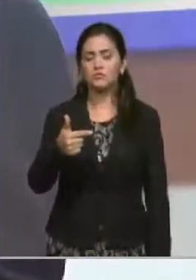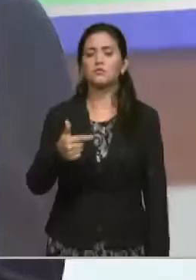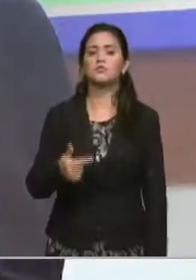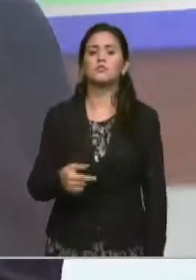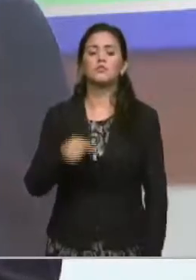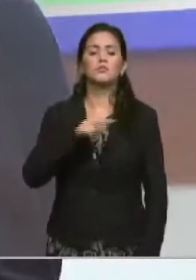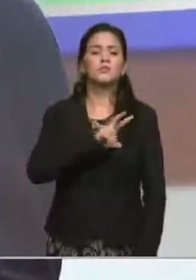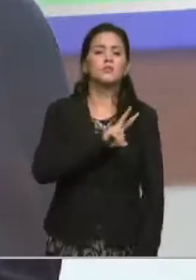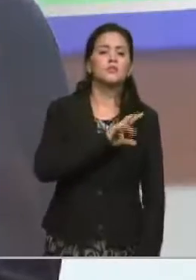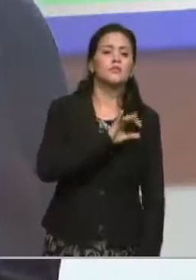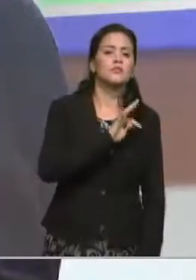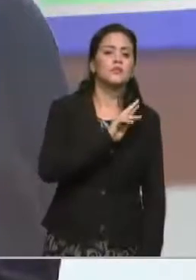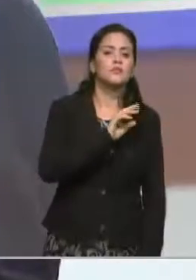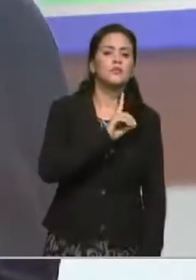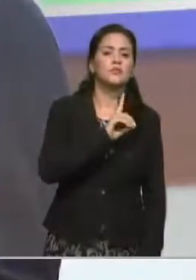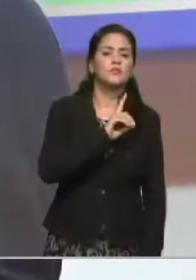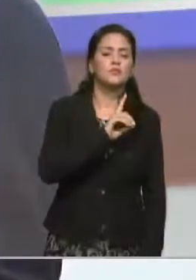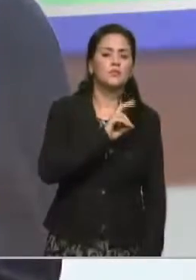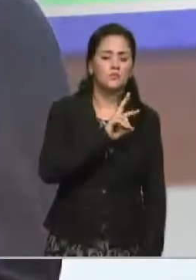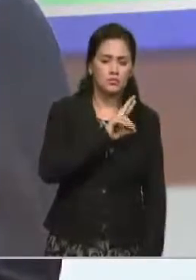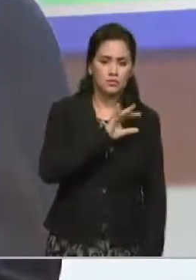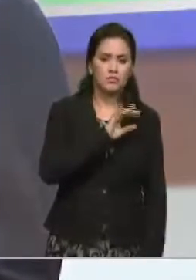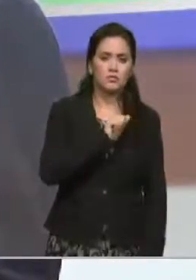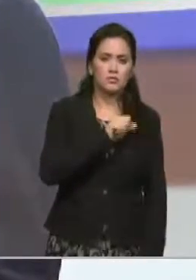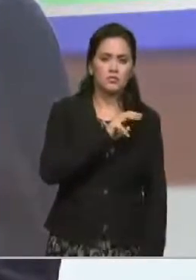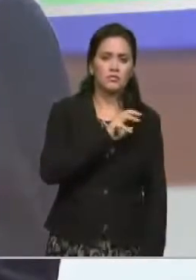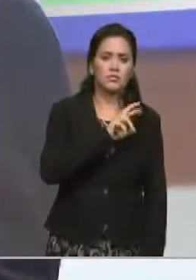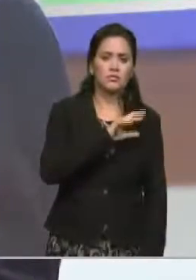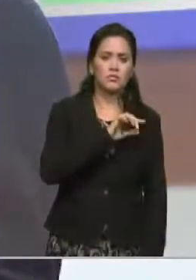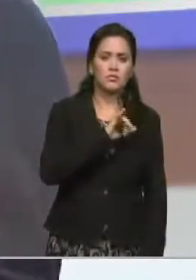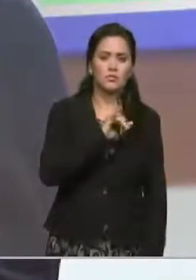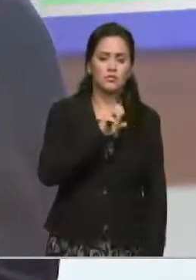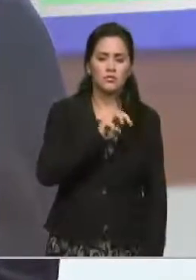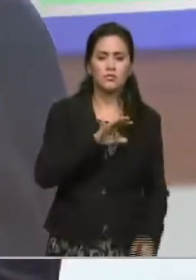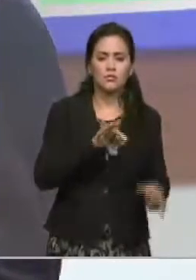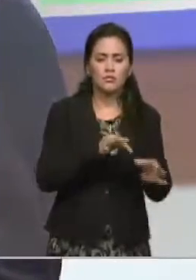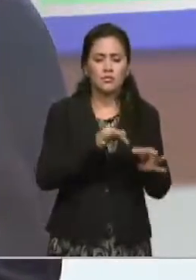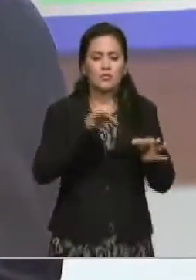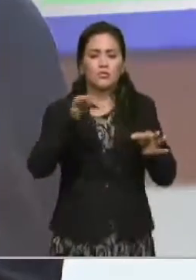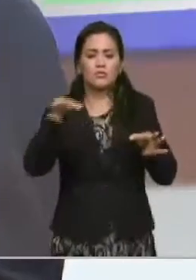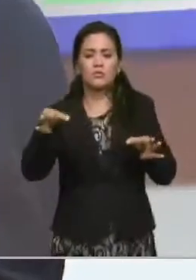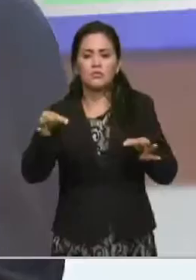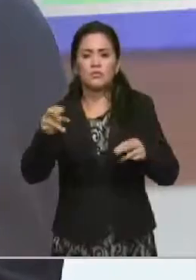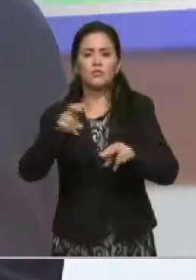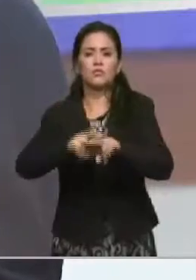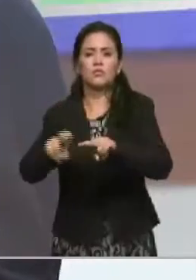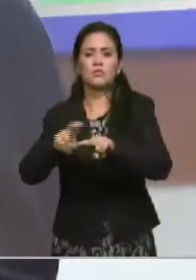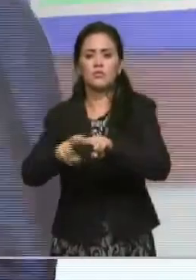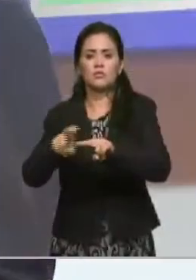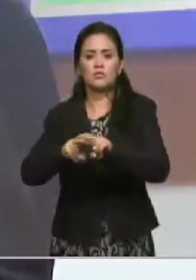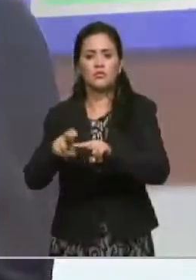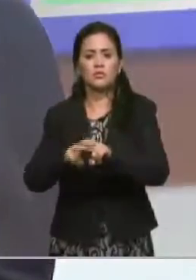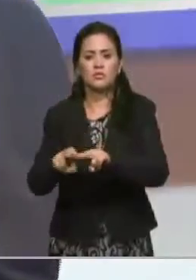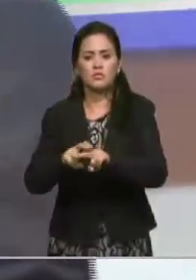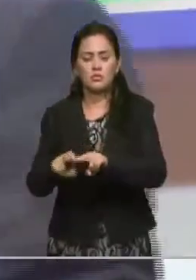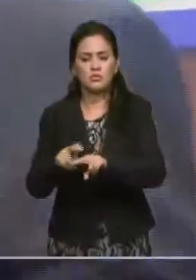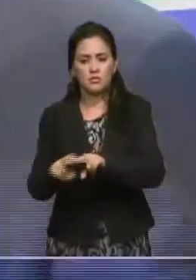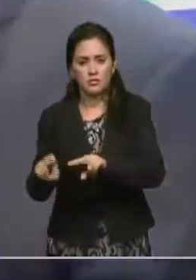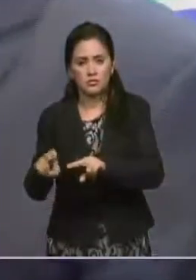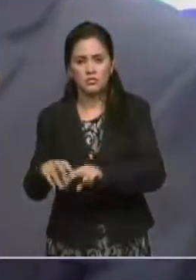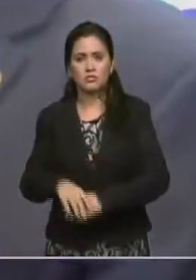entre Vitória do Mearim, cidade ao qual pertenço, e Santa Inês, a realidade ali, meus